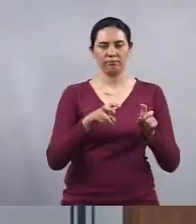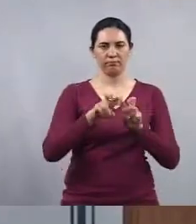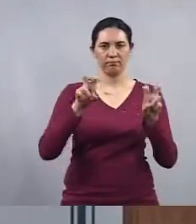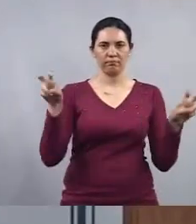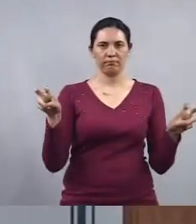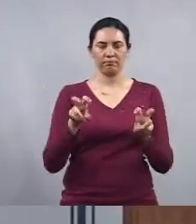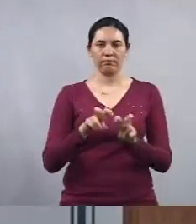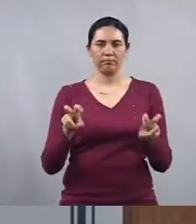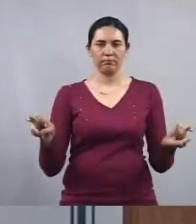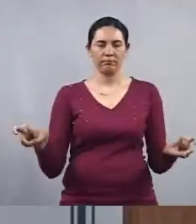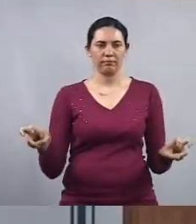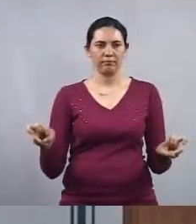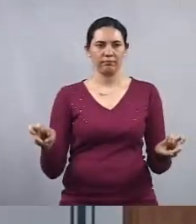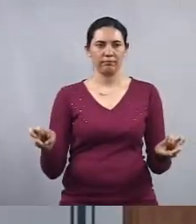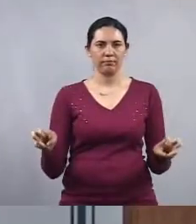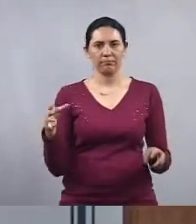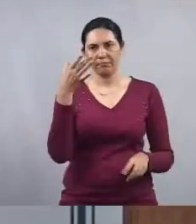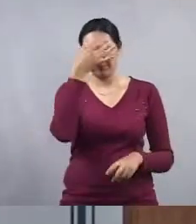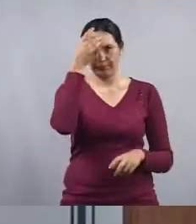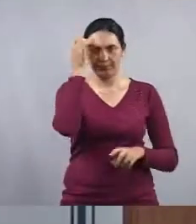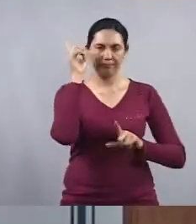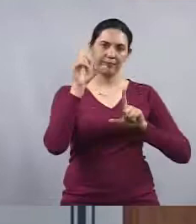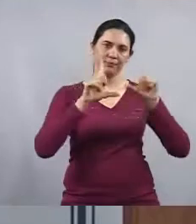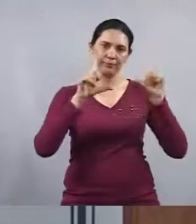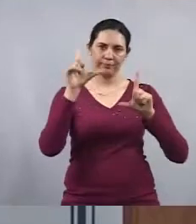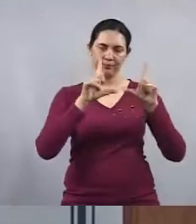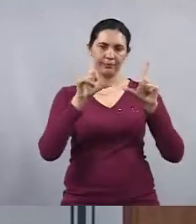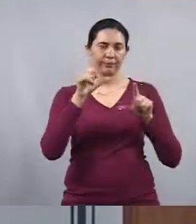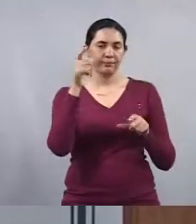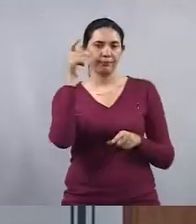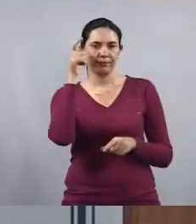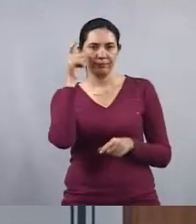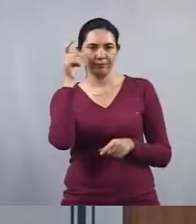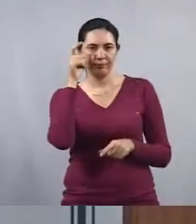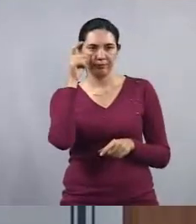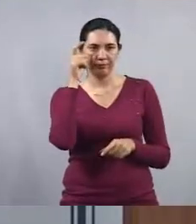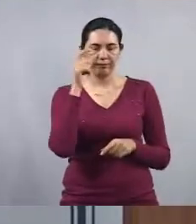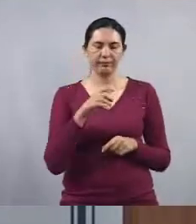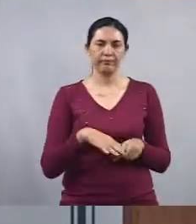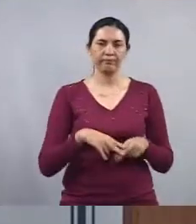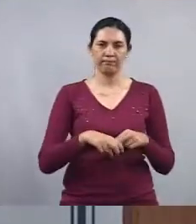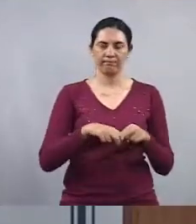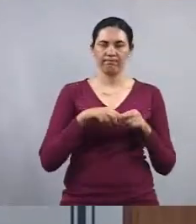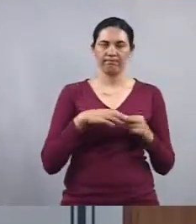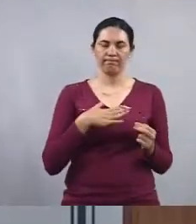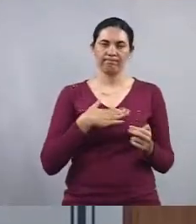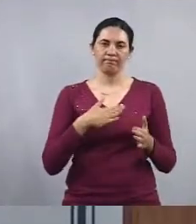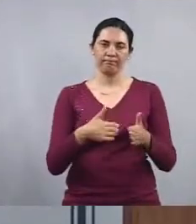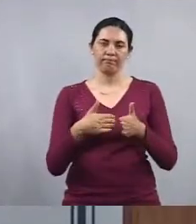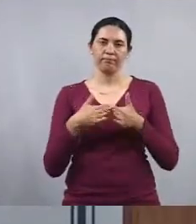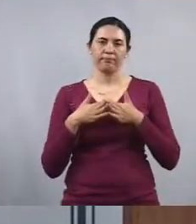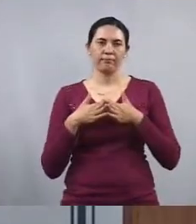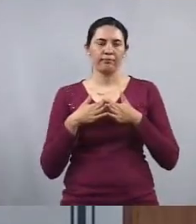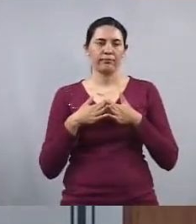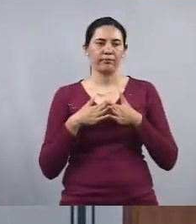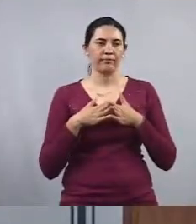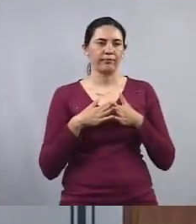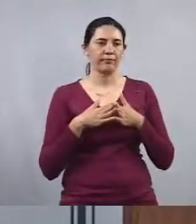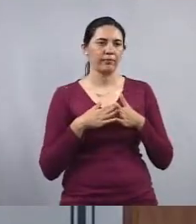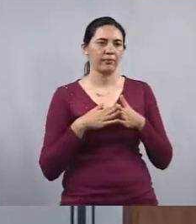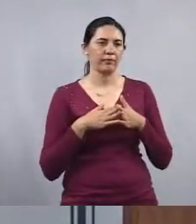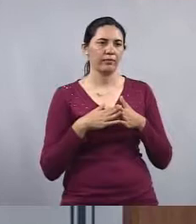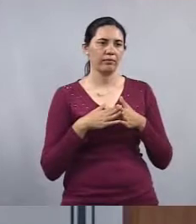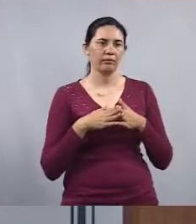sessão, telespectadores da TV Câmara. E o motivo do meu requerimento foi